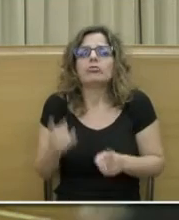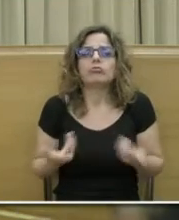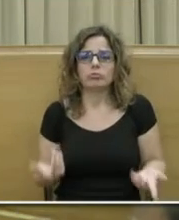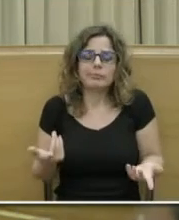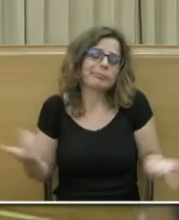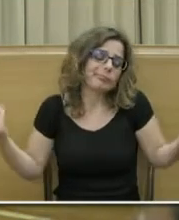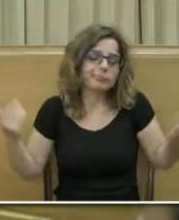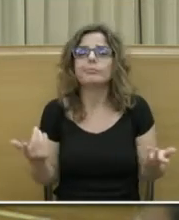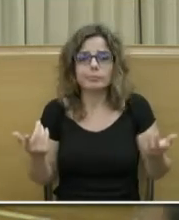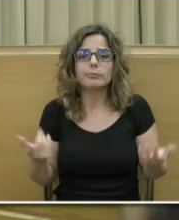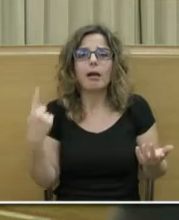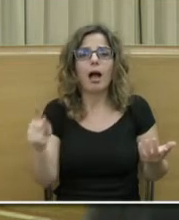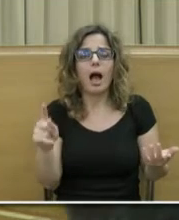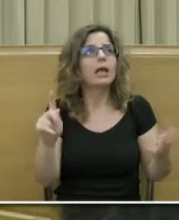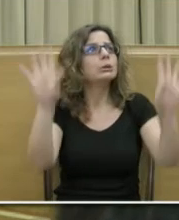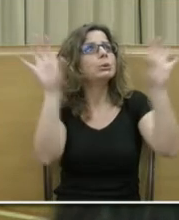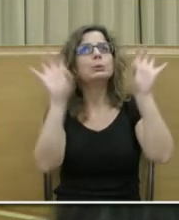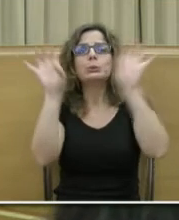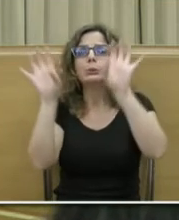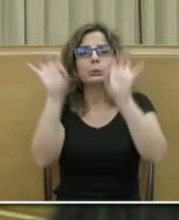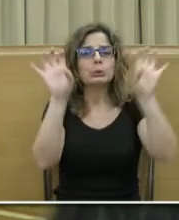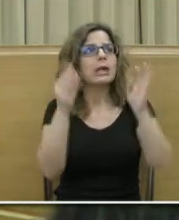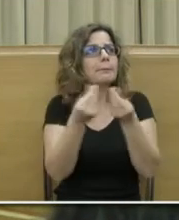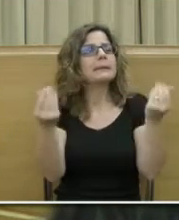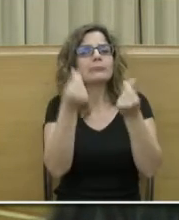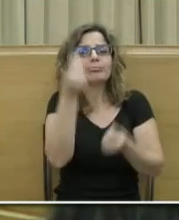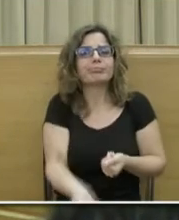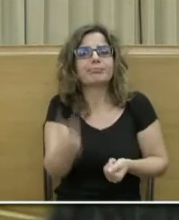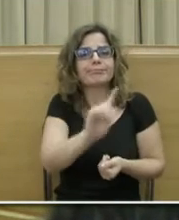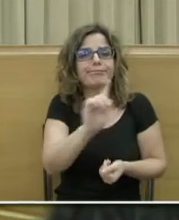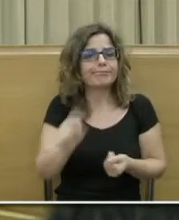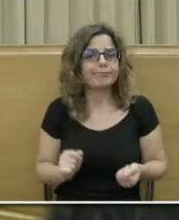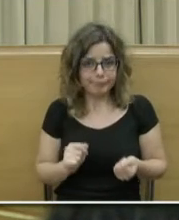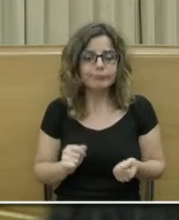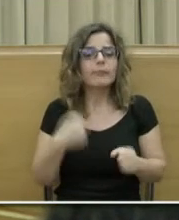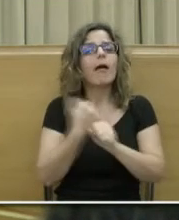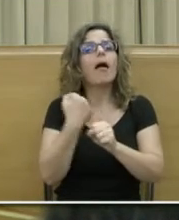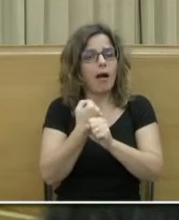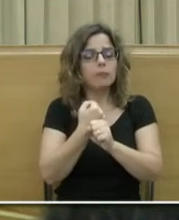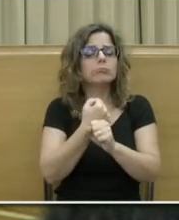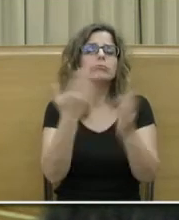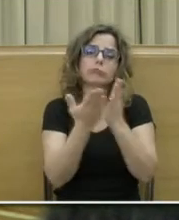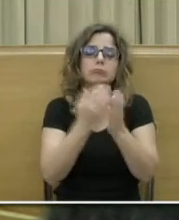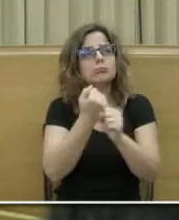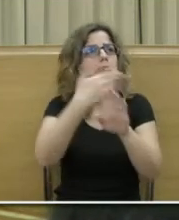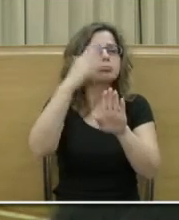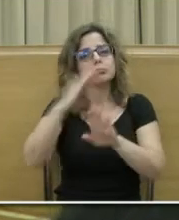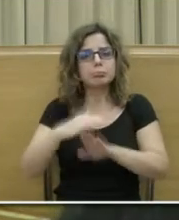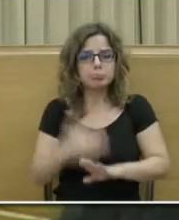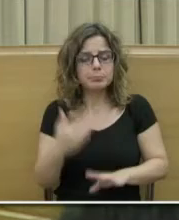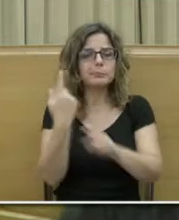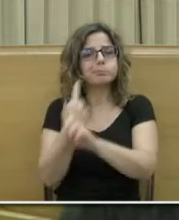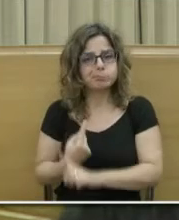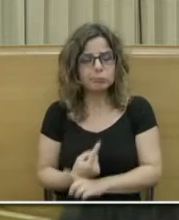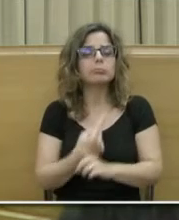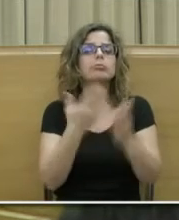estão sujeitos à exposição a estes materiais, sendo que as obras nas escolas, apenas, como disse, apenas